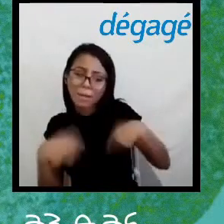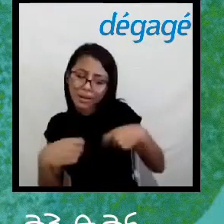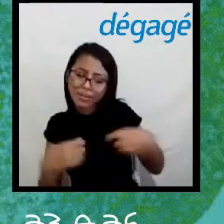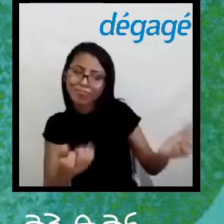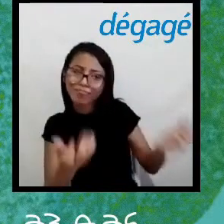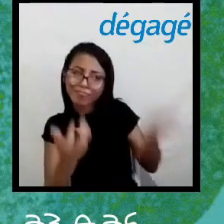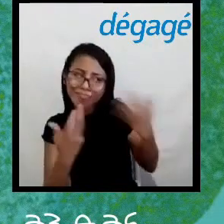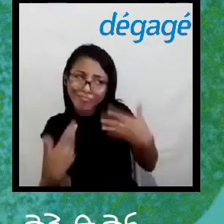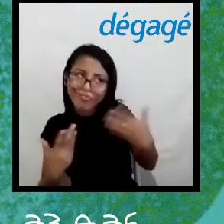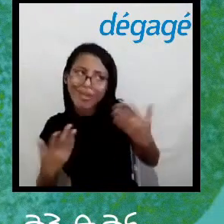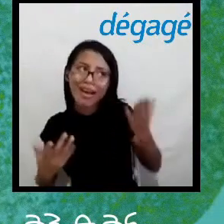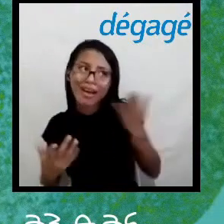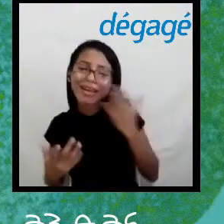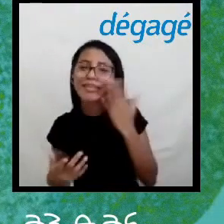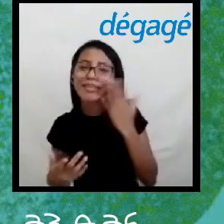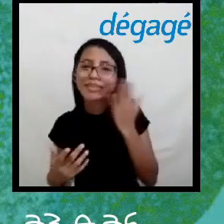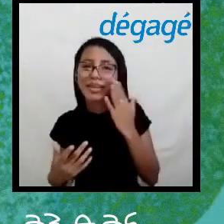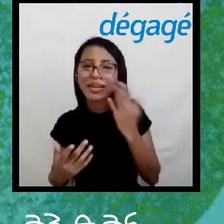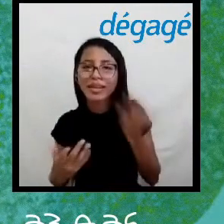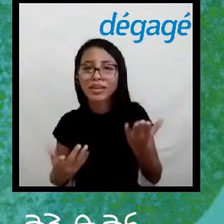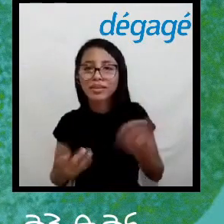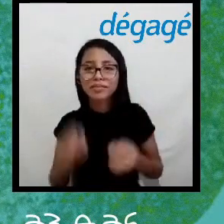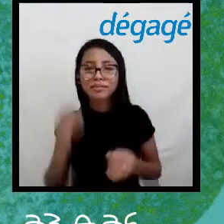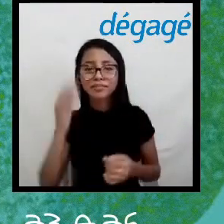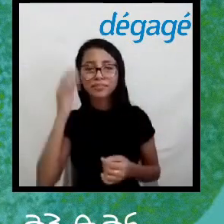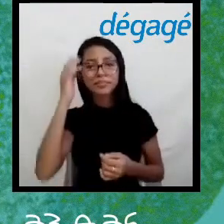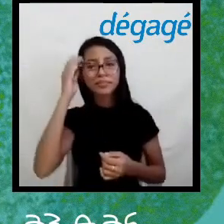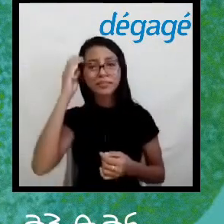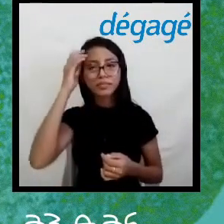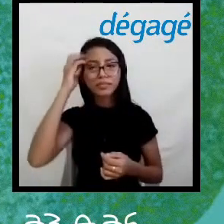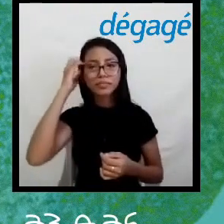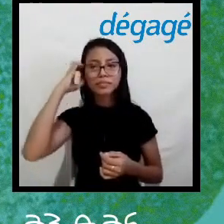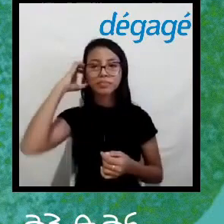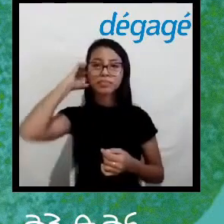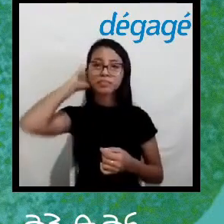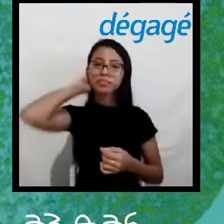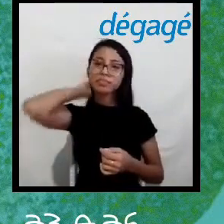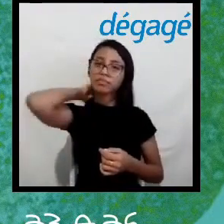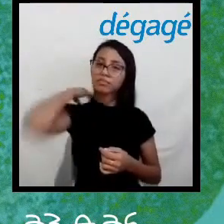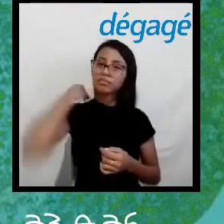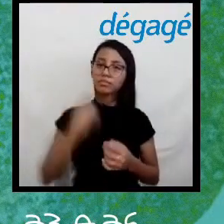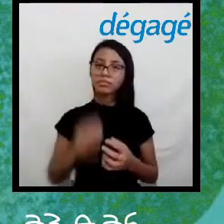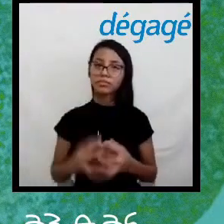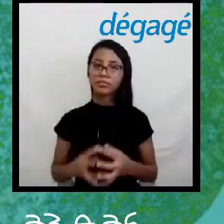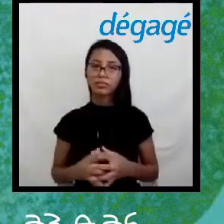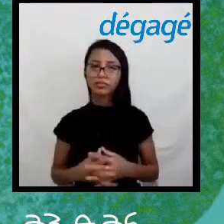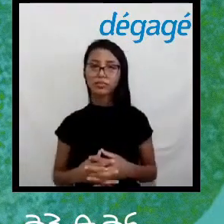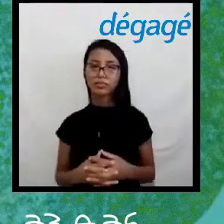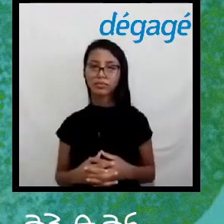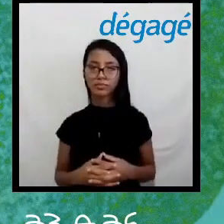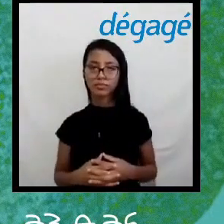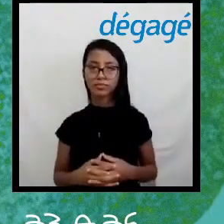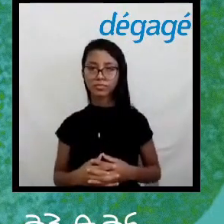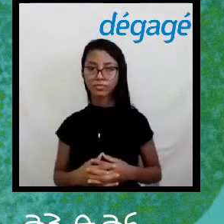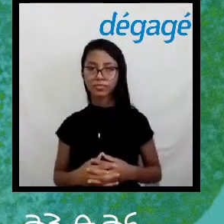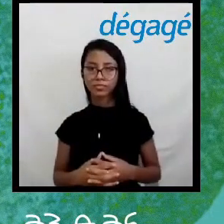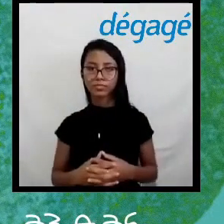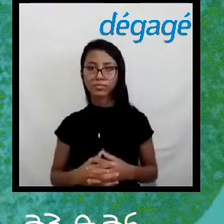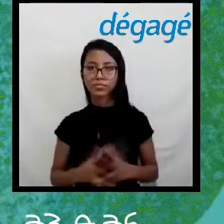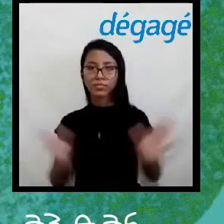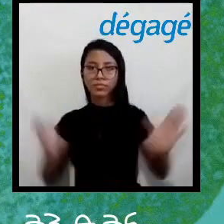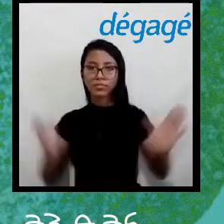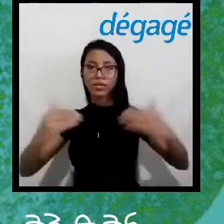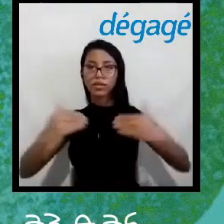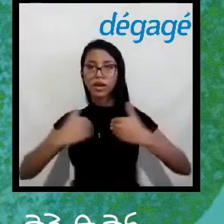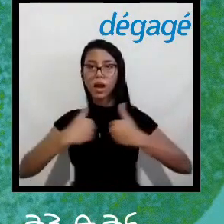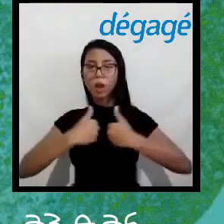maioria deles, e... Tem situações em que o cara chega lá e quer se tacar na parede. E aí é isso, bora botar colchão na parede, botar colchão